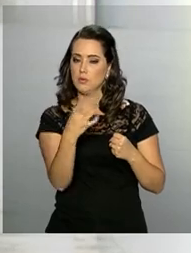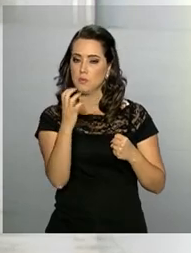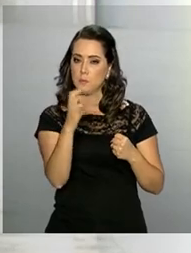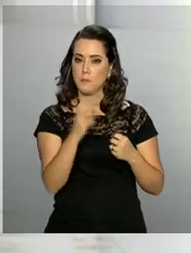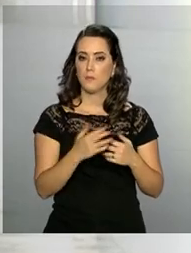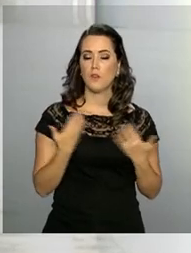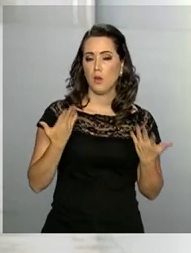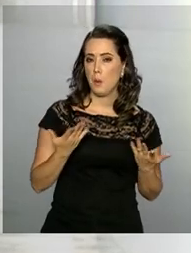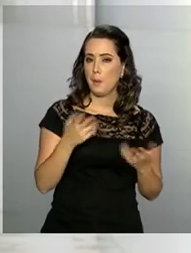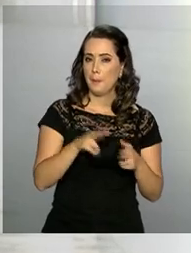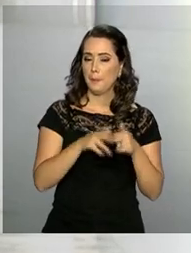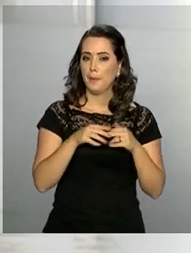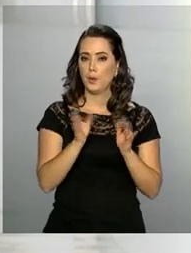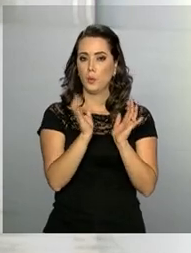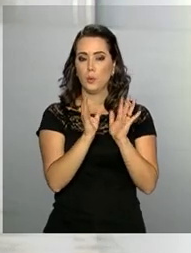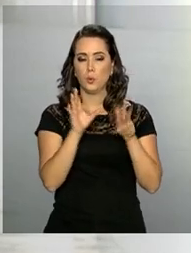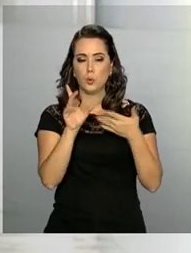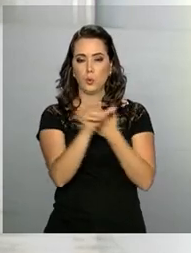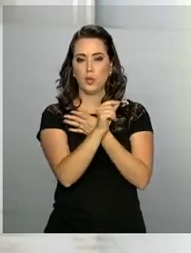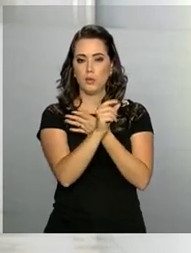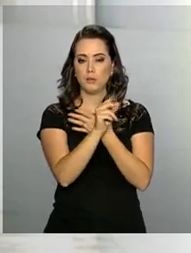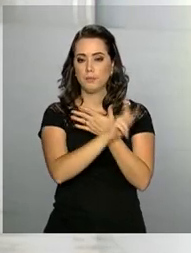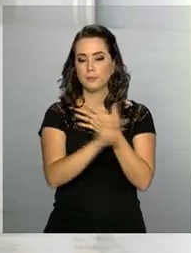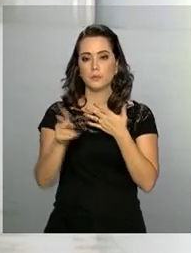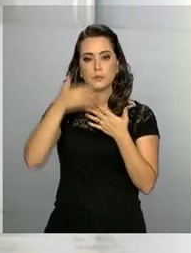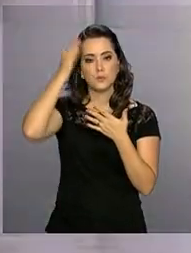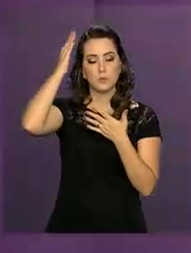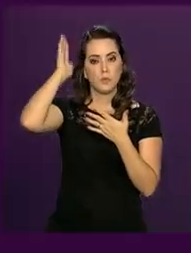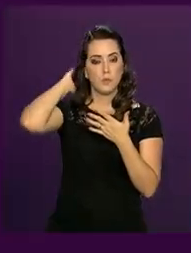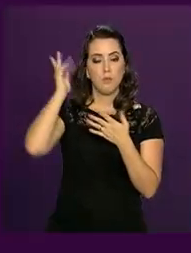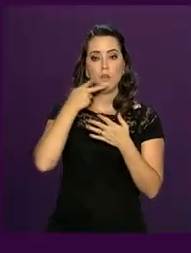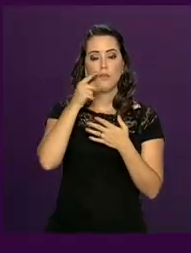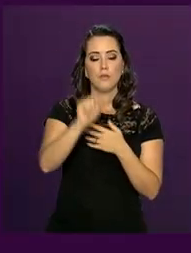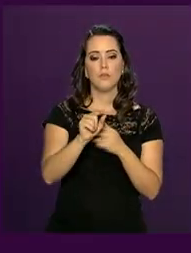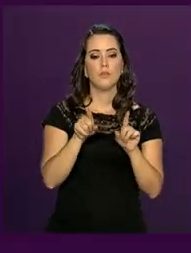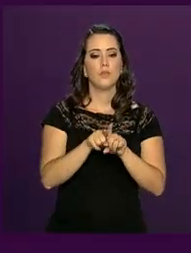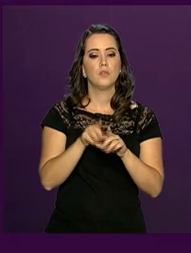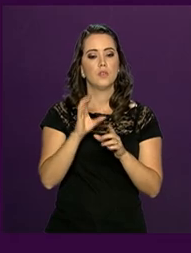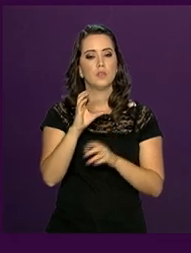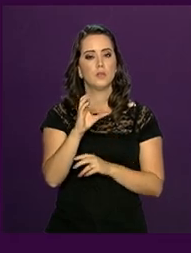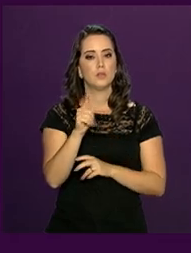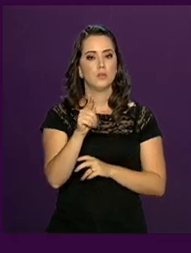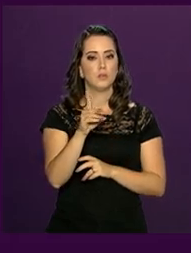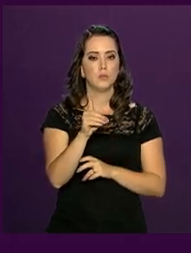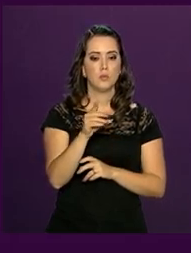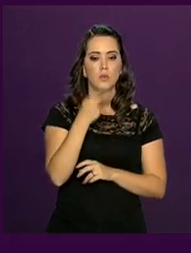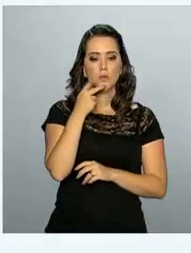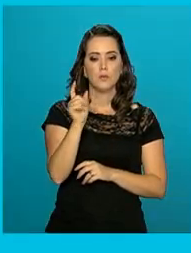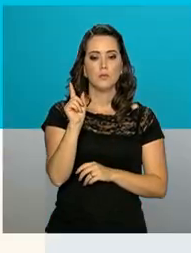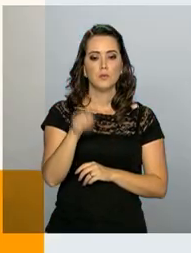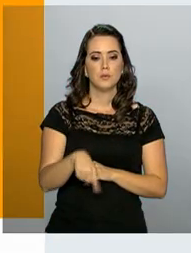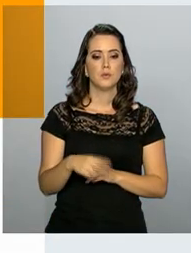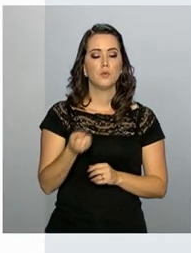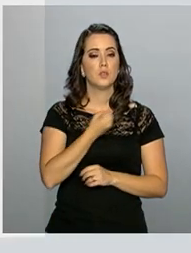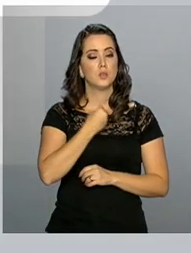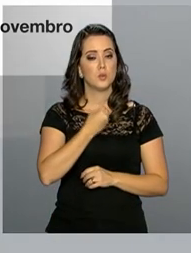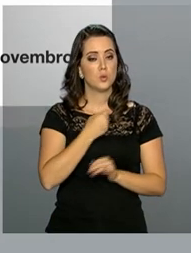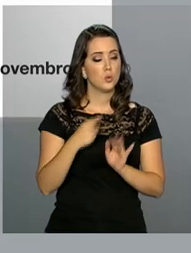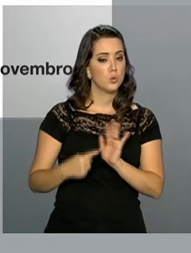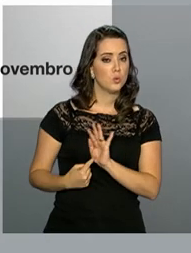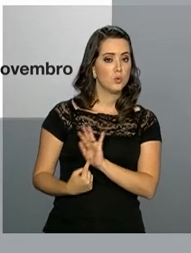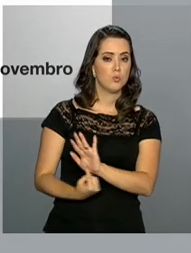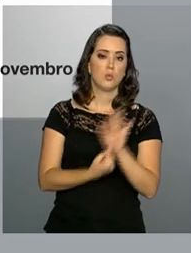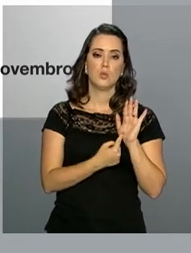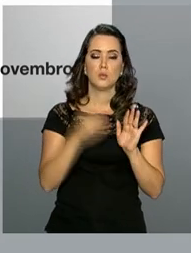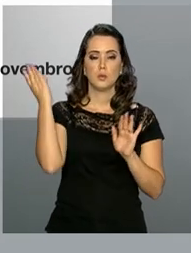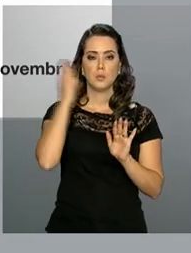1.528,32. Pelo Twitter, o presidente Michel Temer, que está no Chile, comentou sobre o CAGED. Disse que os dados mostram